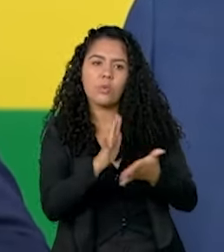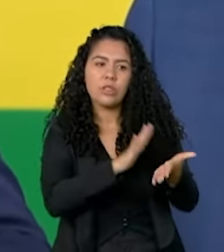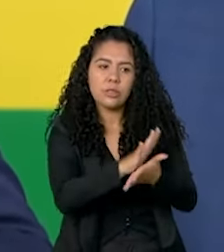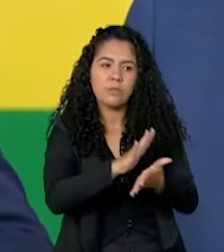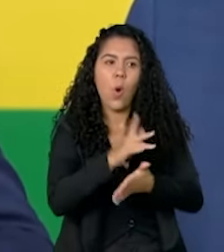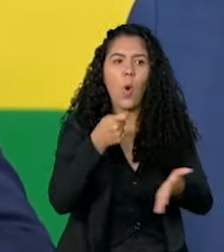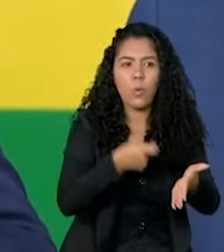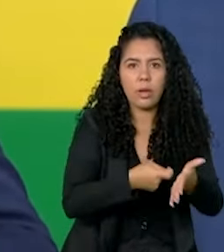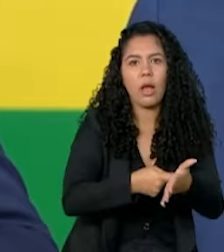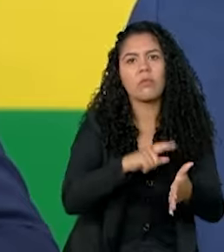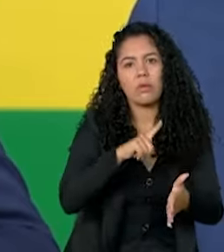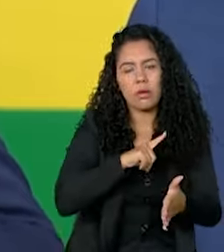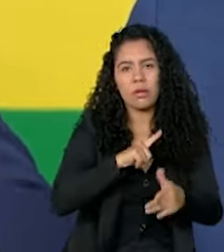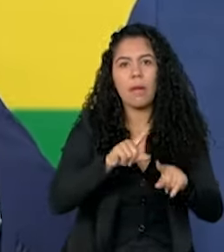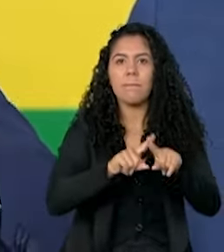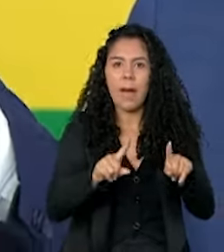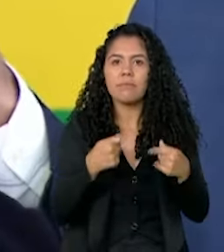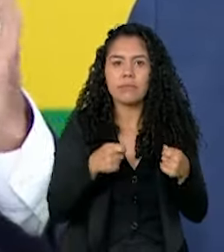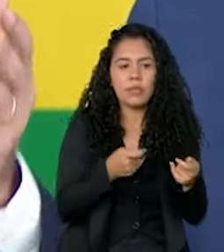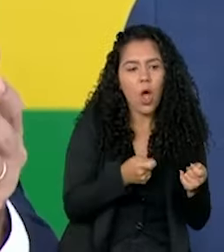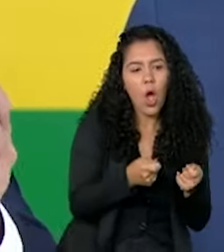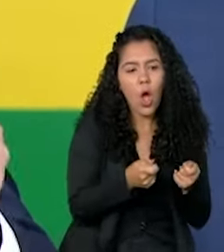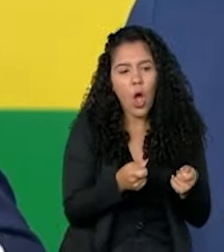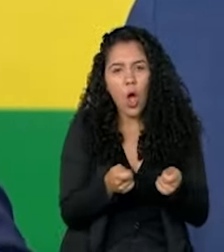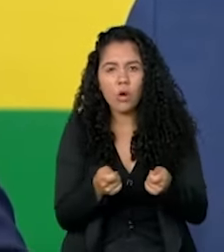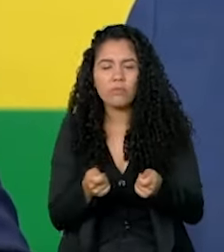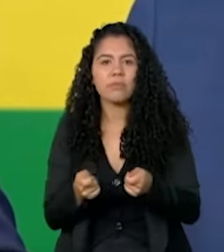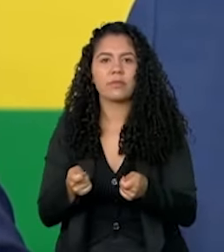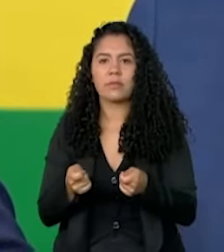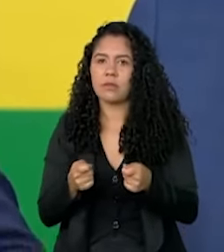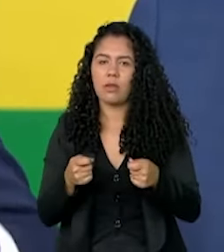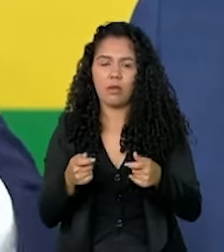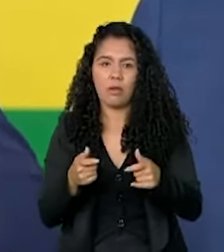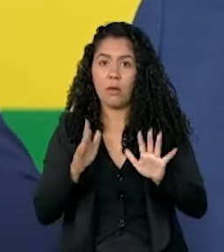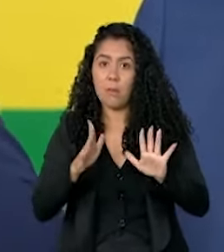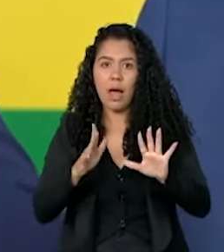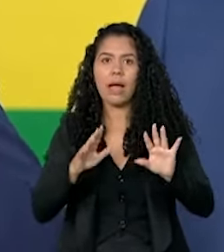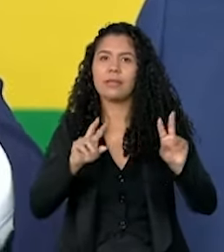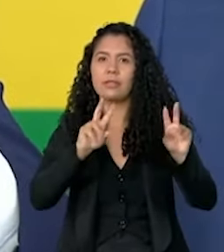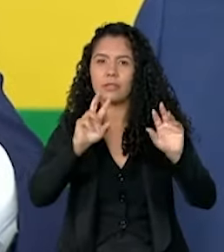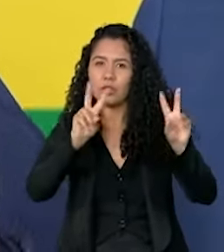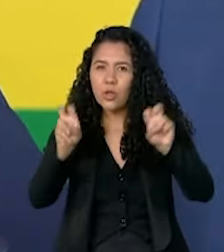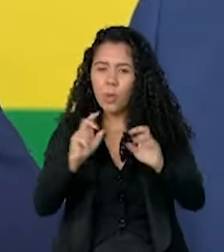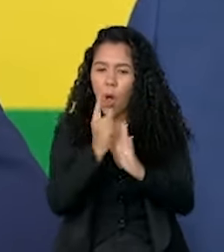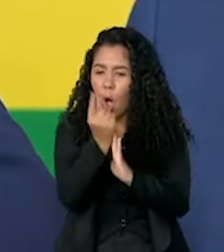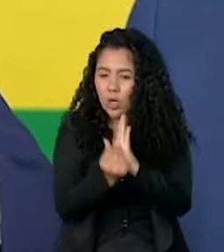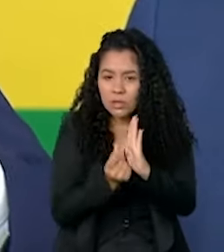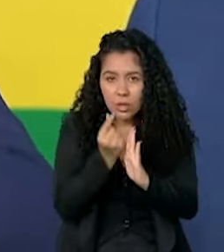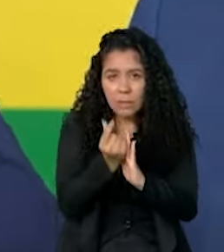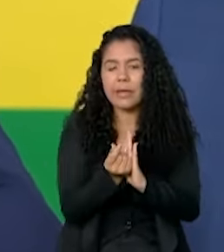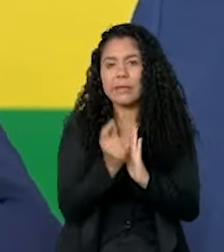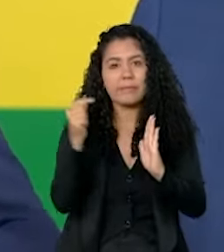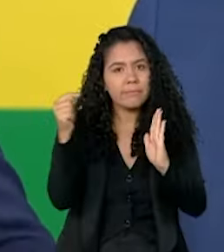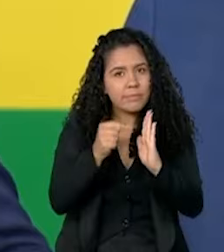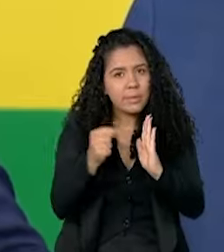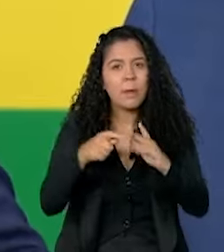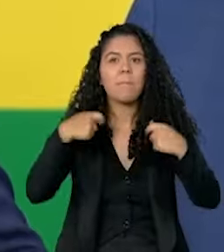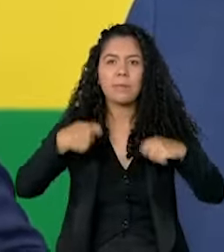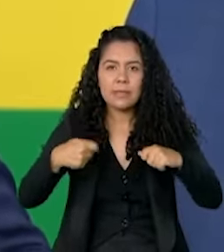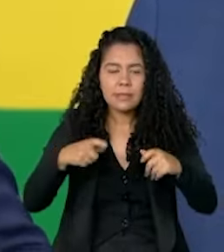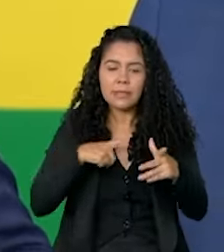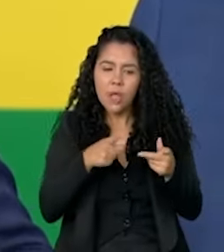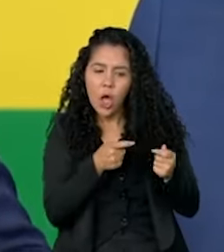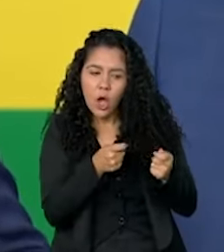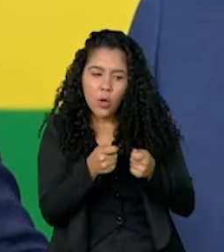fiscal. Nós temos que fazer isso com todo o orçamento, do meu ponto de vista, para nós reencontrarmos o equilíbrio